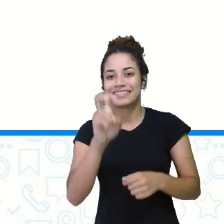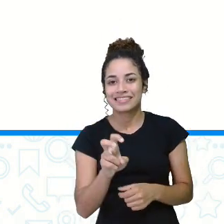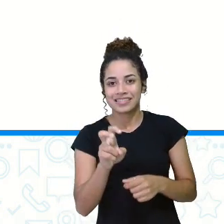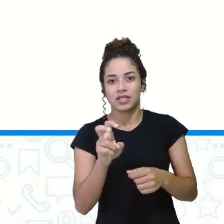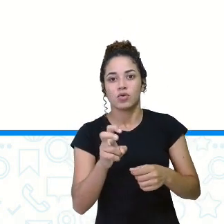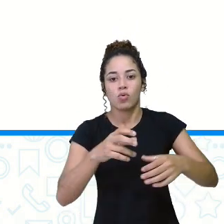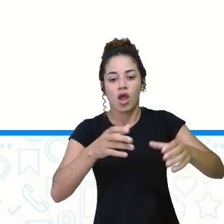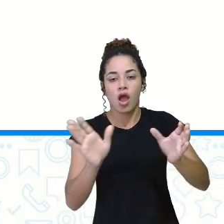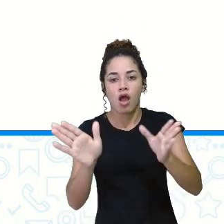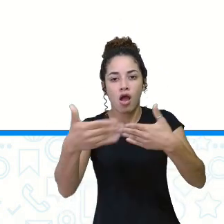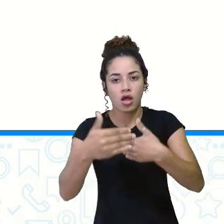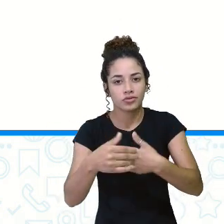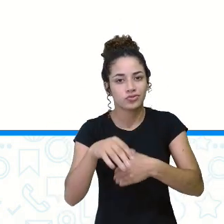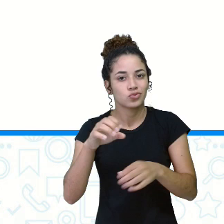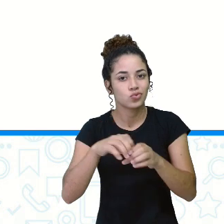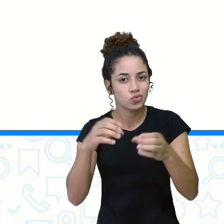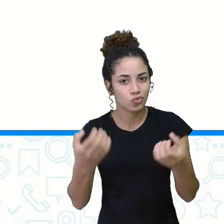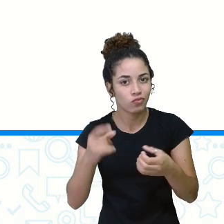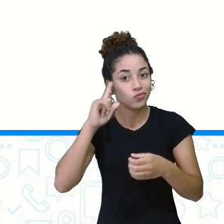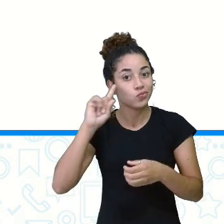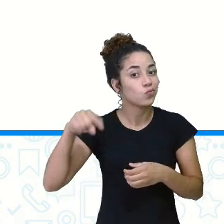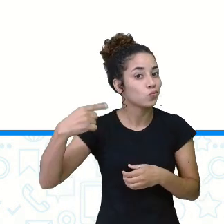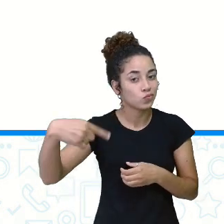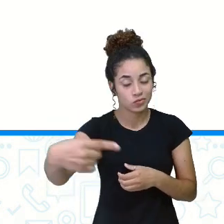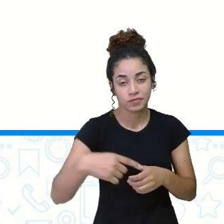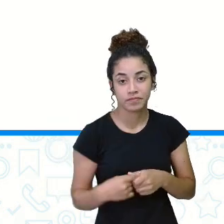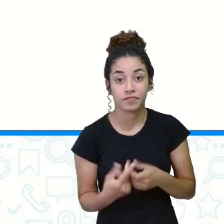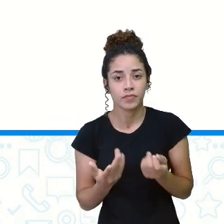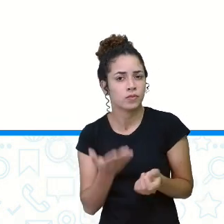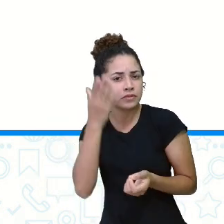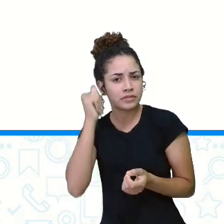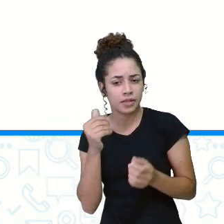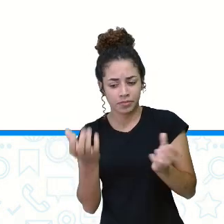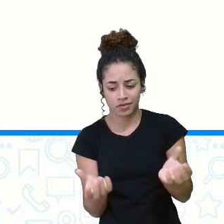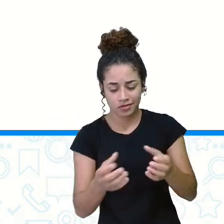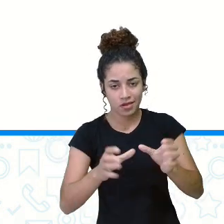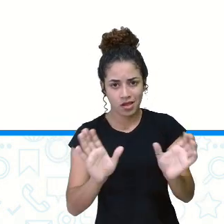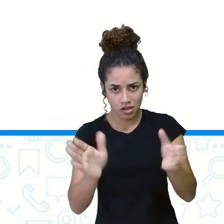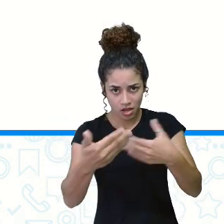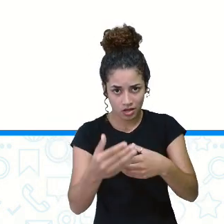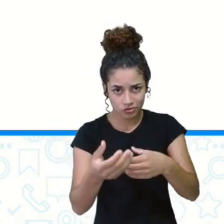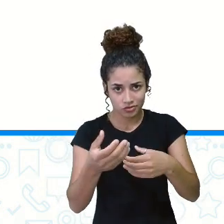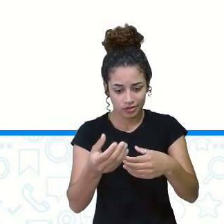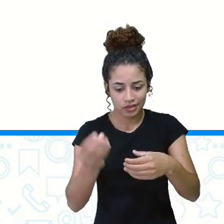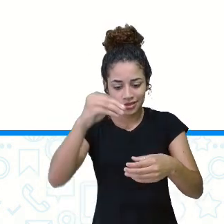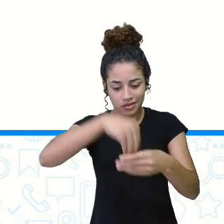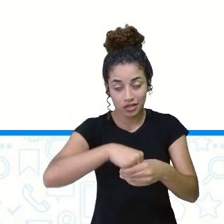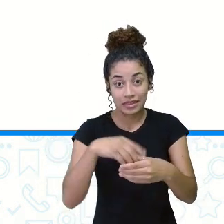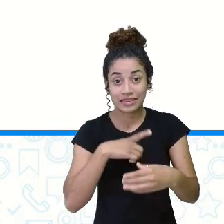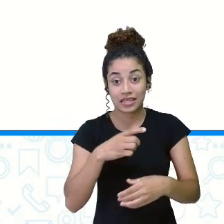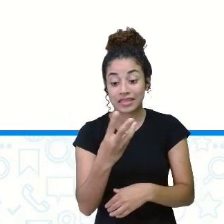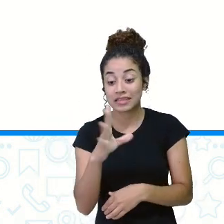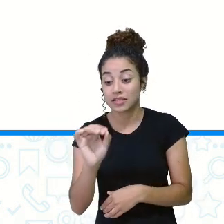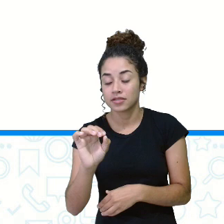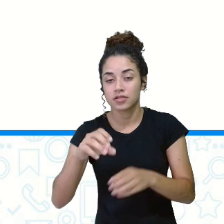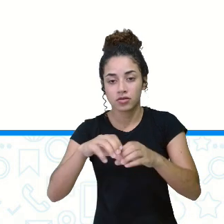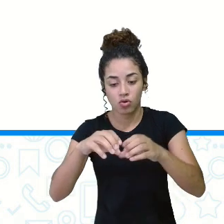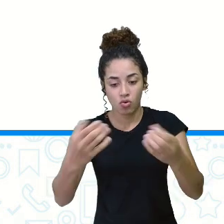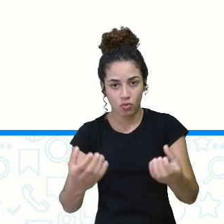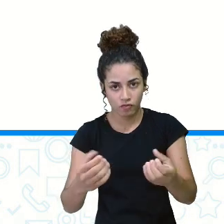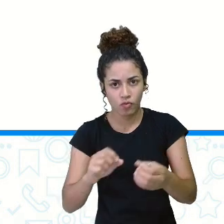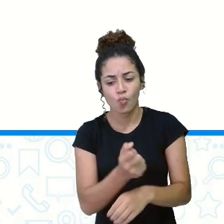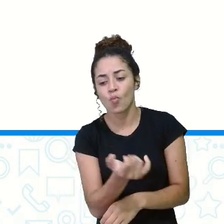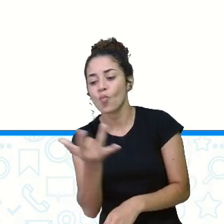por dia, sabendo que em uma bandeja tem 30 ovos. Quantos